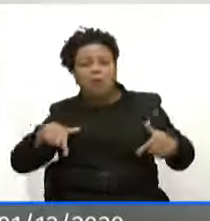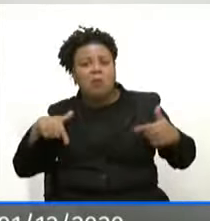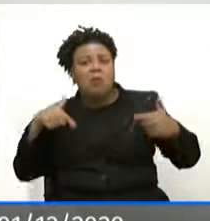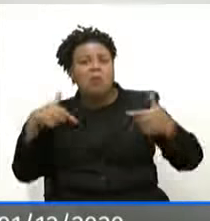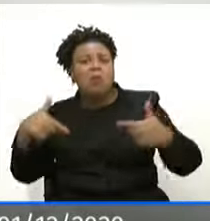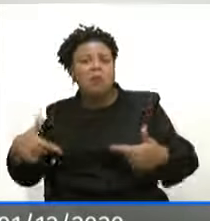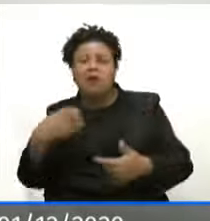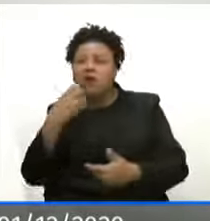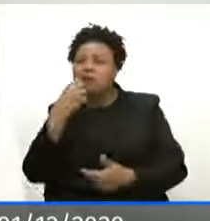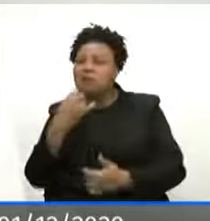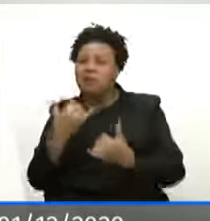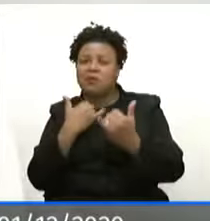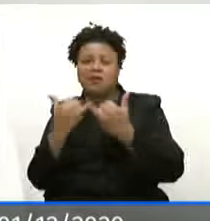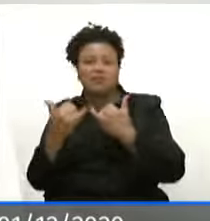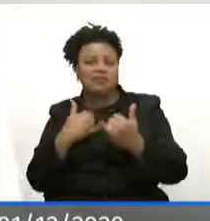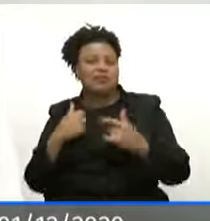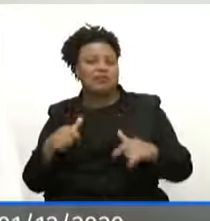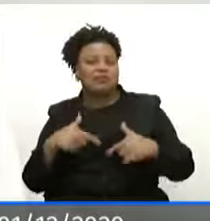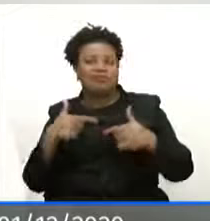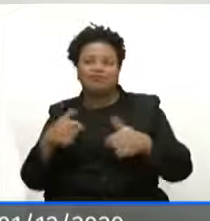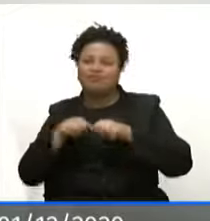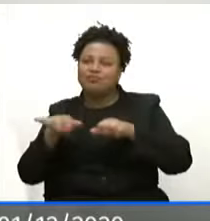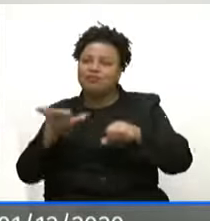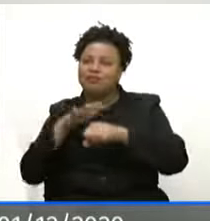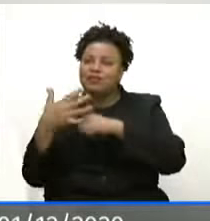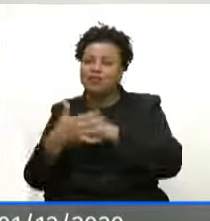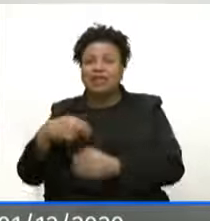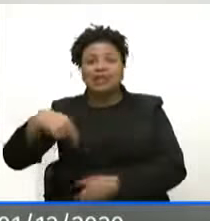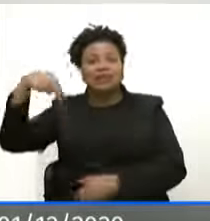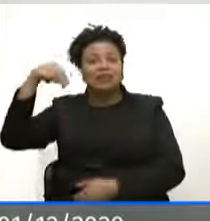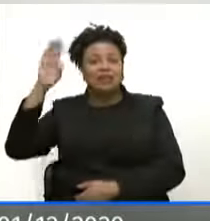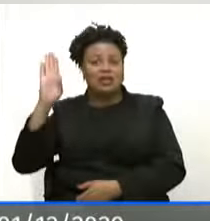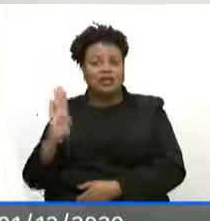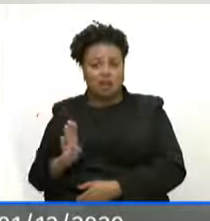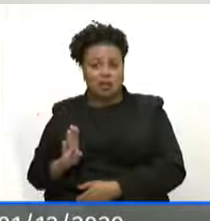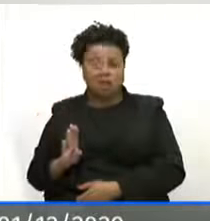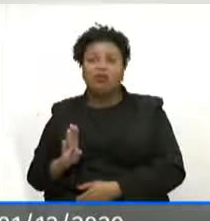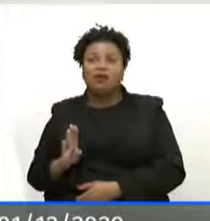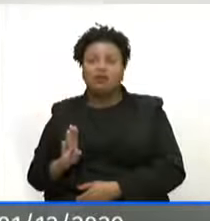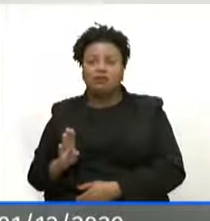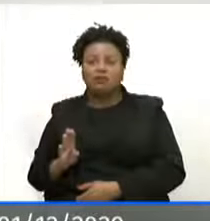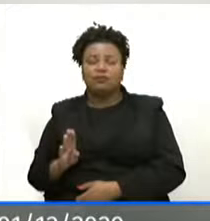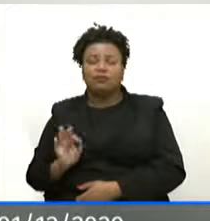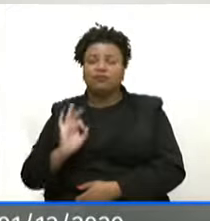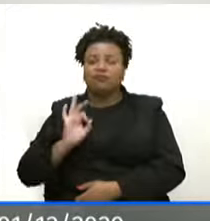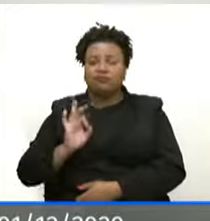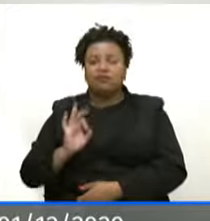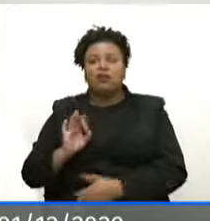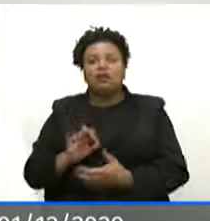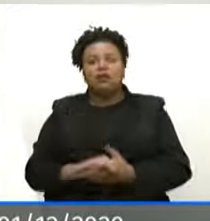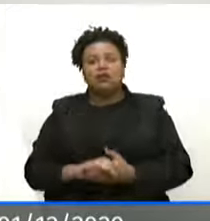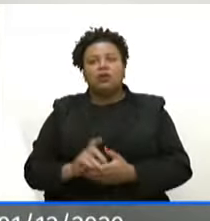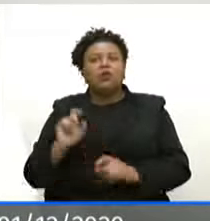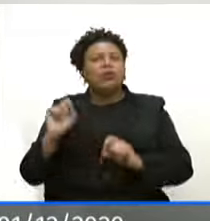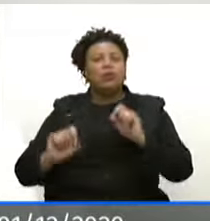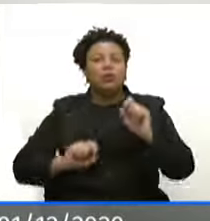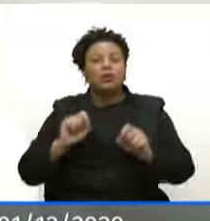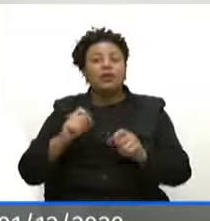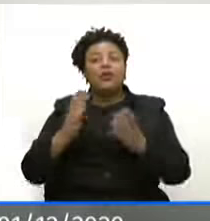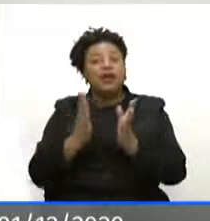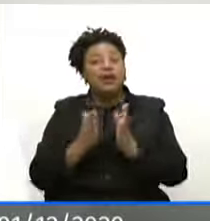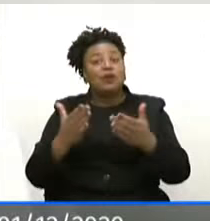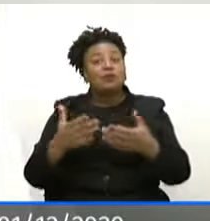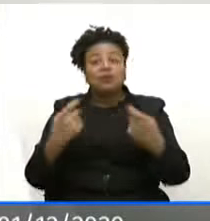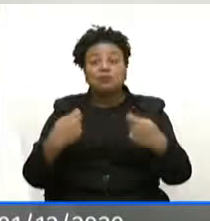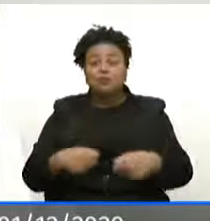bom exemplo de enfrentamento da pandemia a nível nacional, né? E o que a comissão